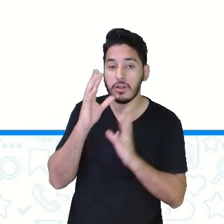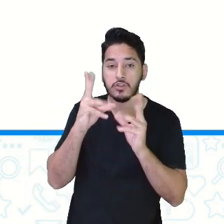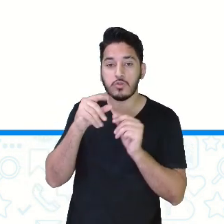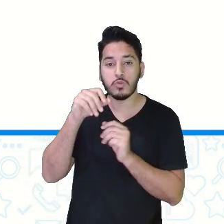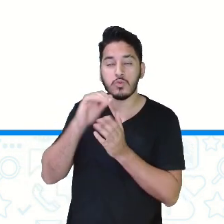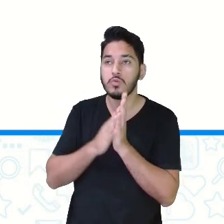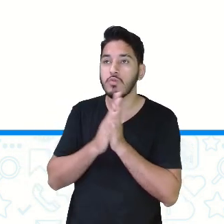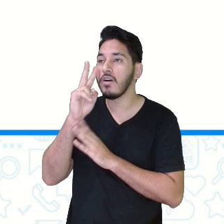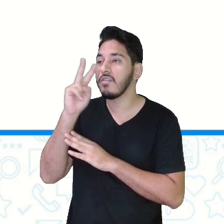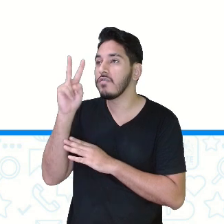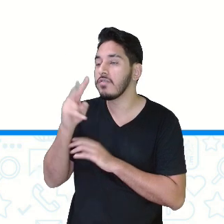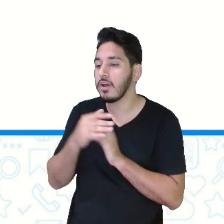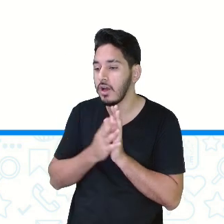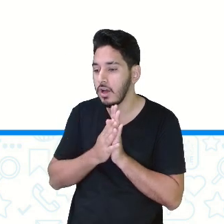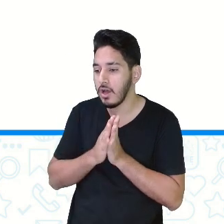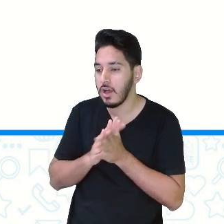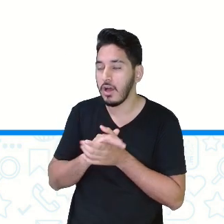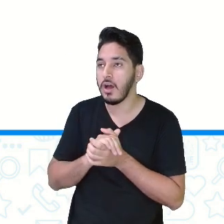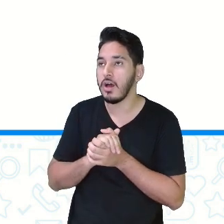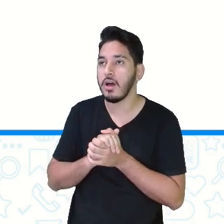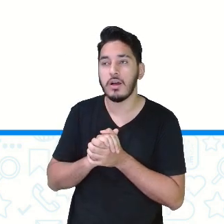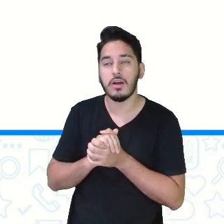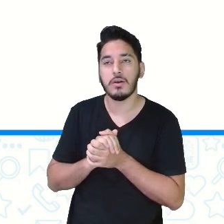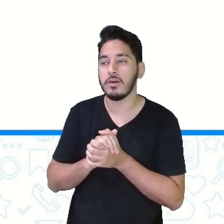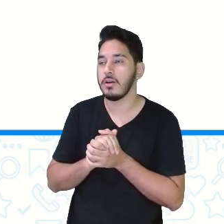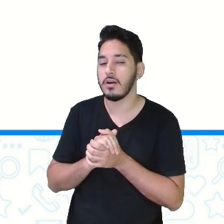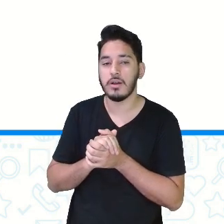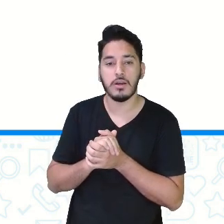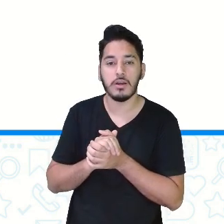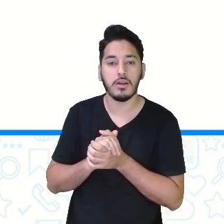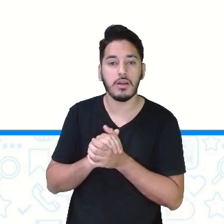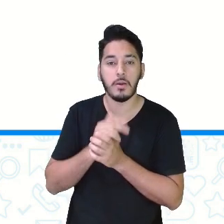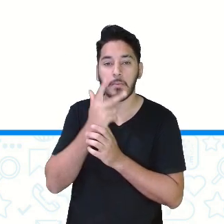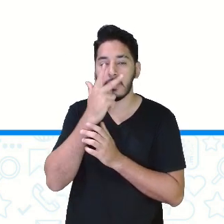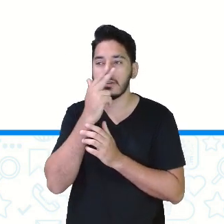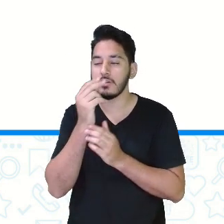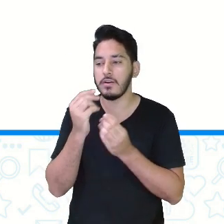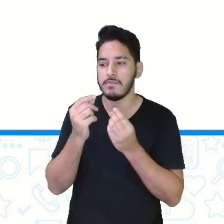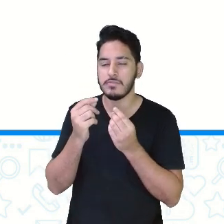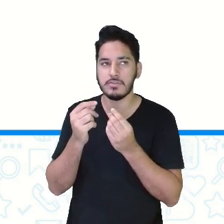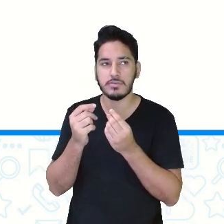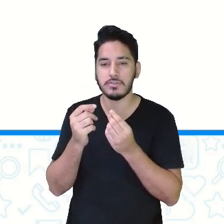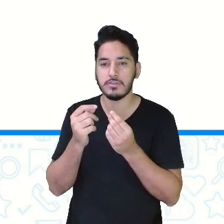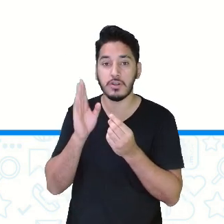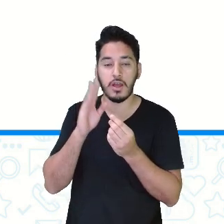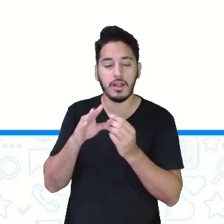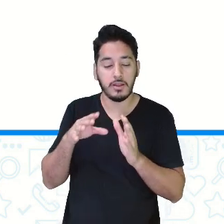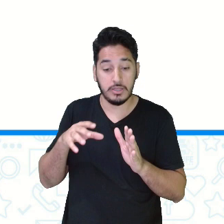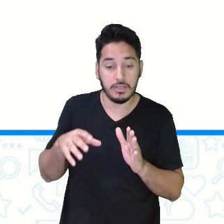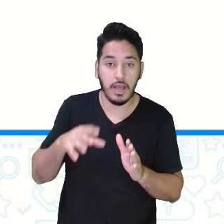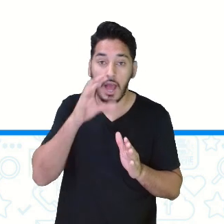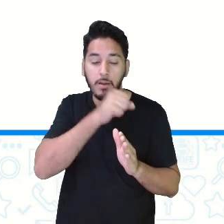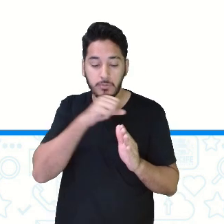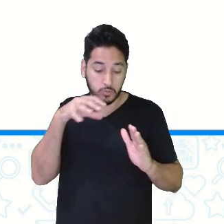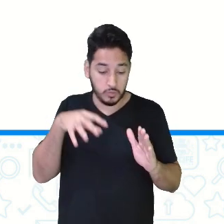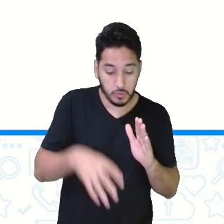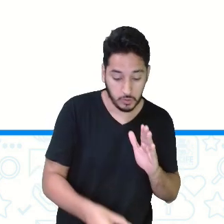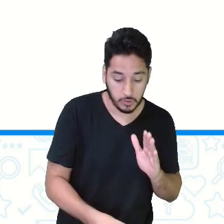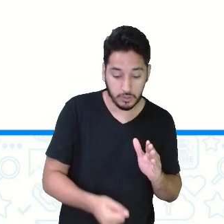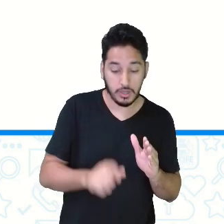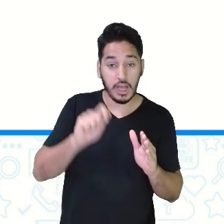ouviu atentamente, suas palavras funcionaram como uma deixa. Ele se abaixou